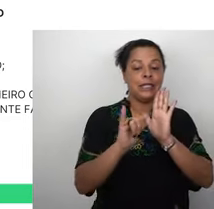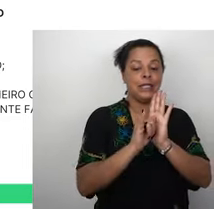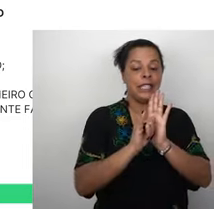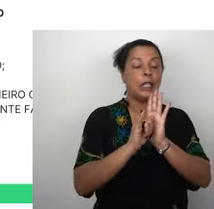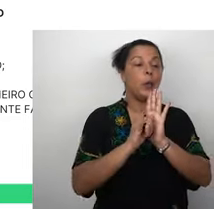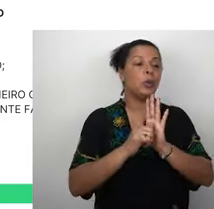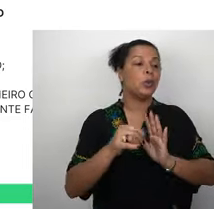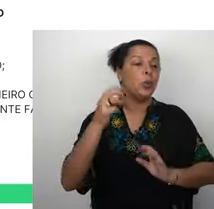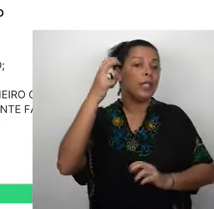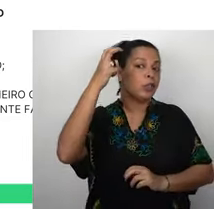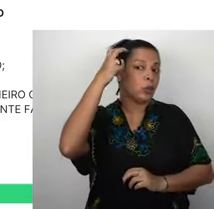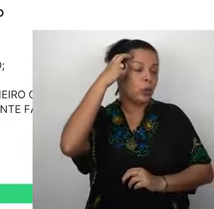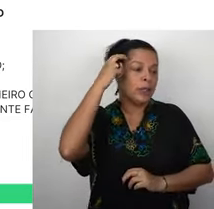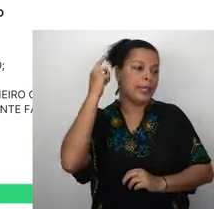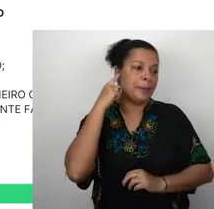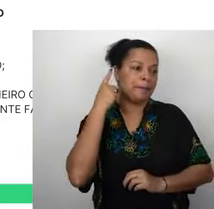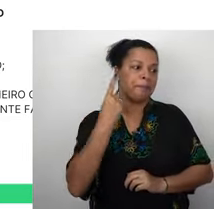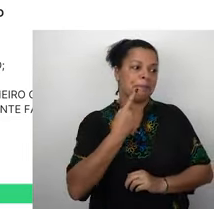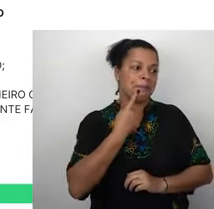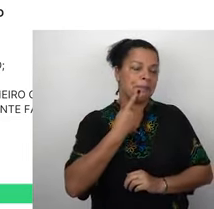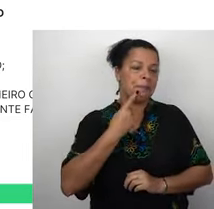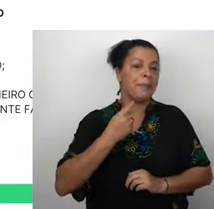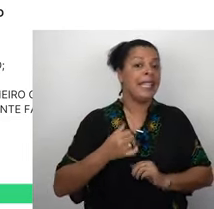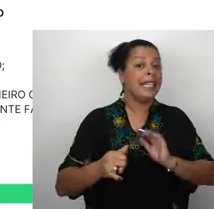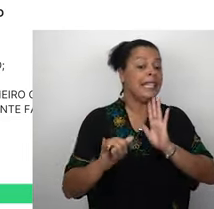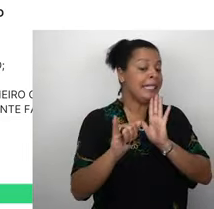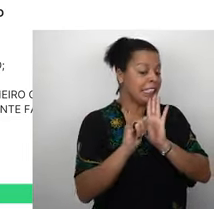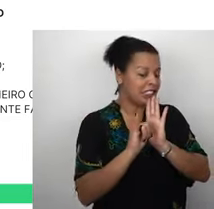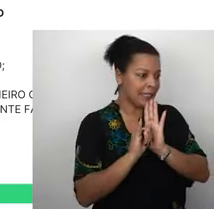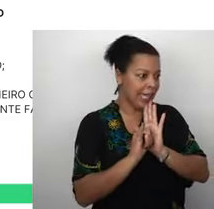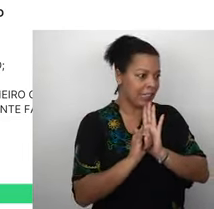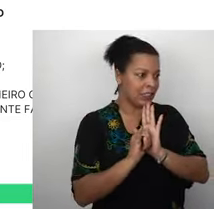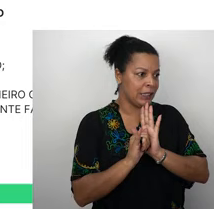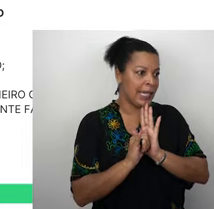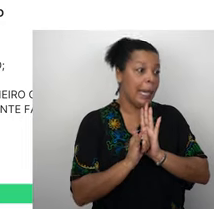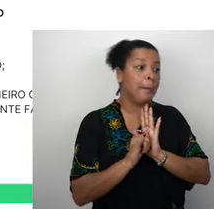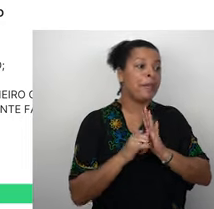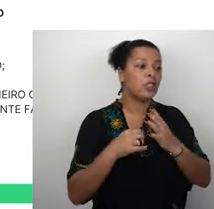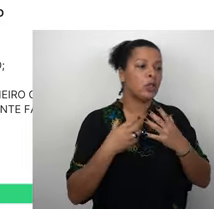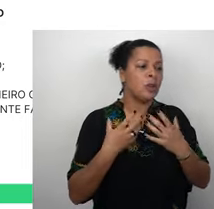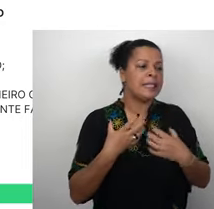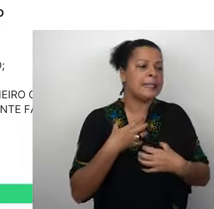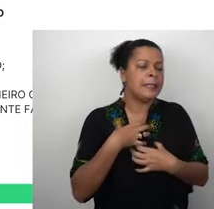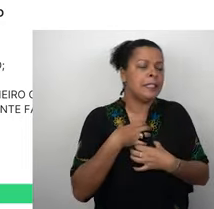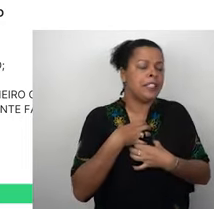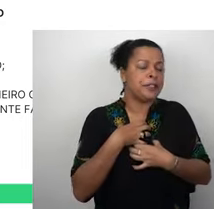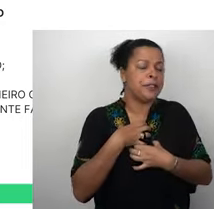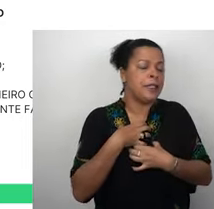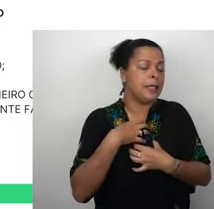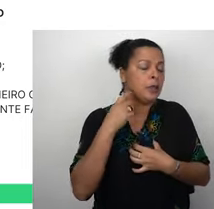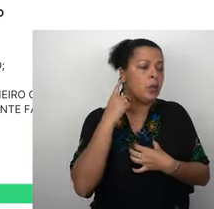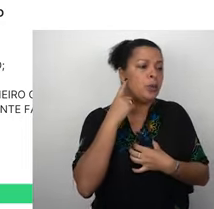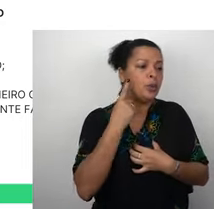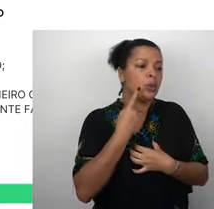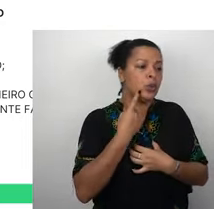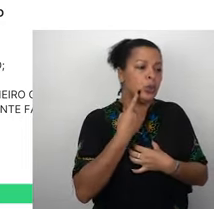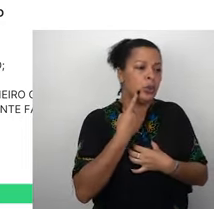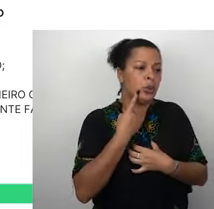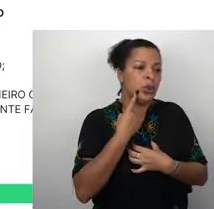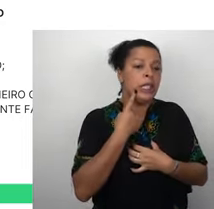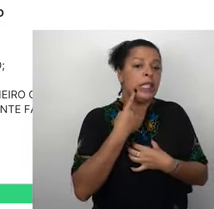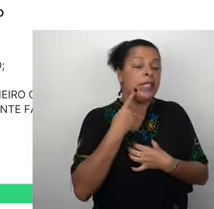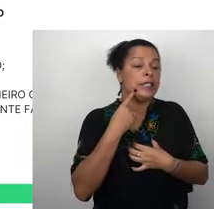Identidade e cultura surda. Identidade é a pessoa que se identifica